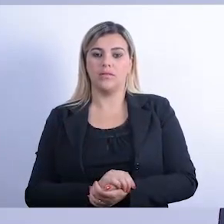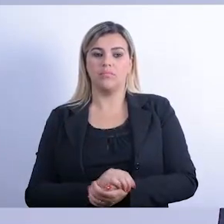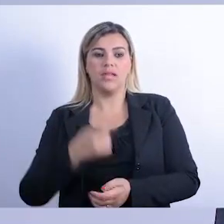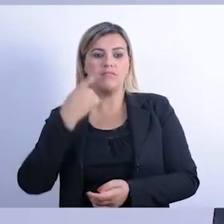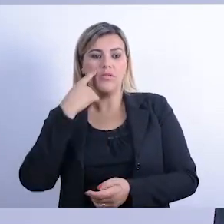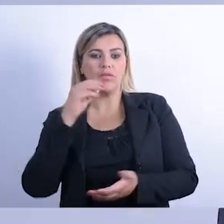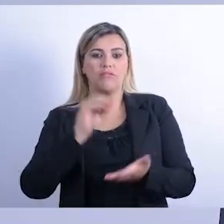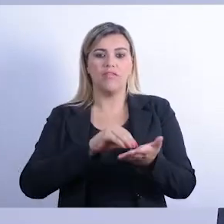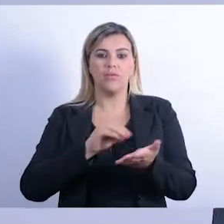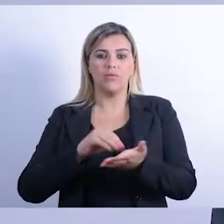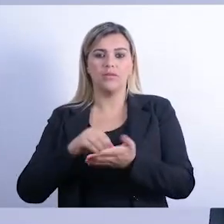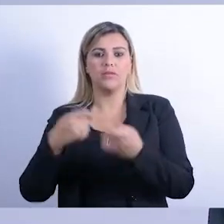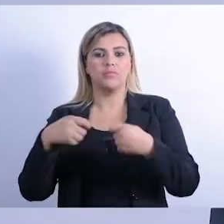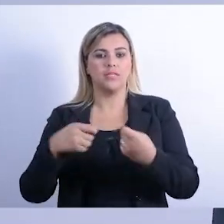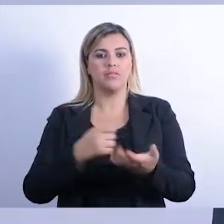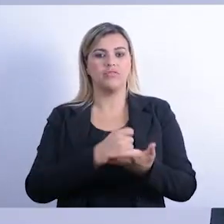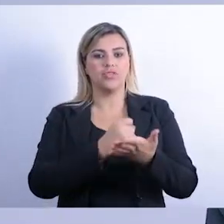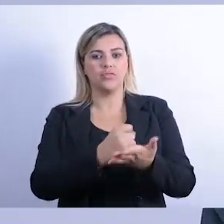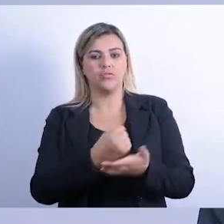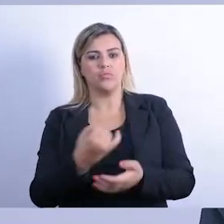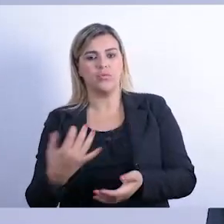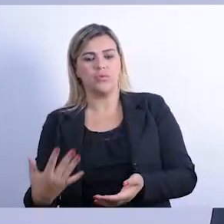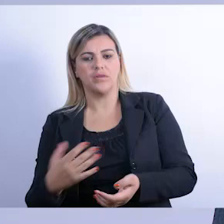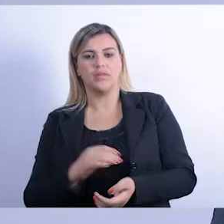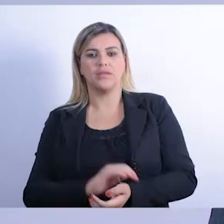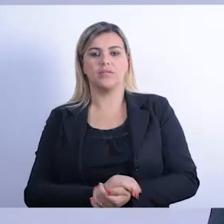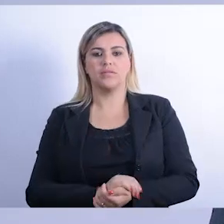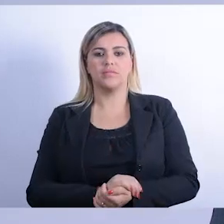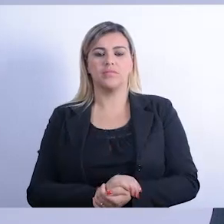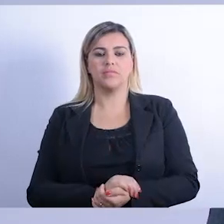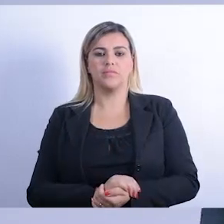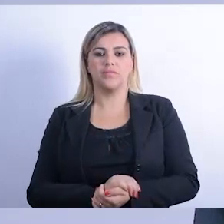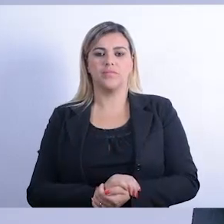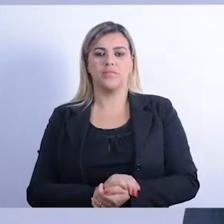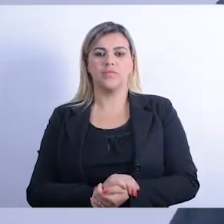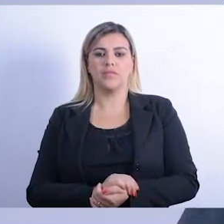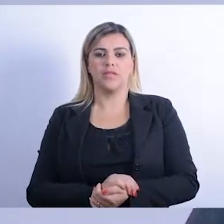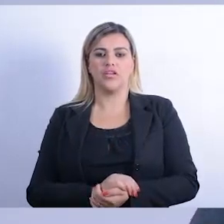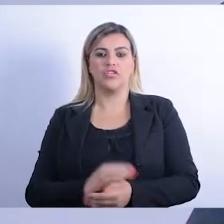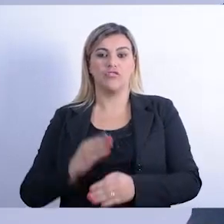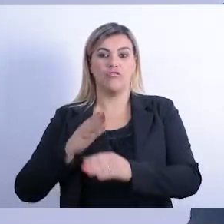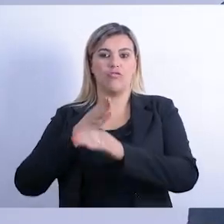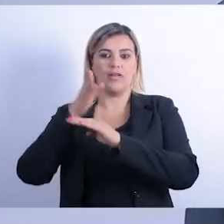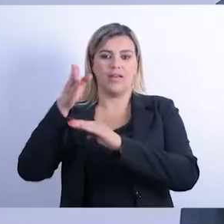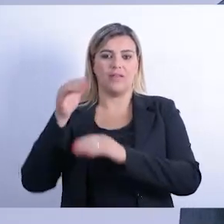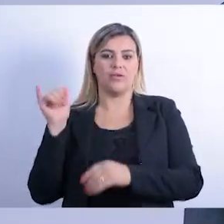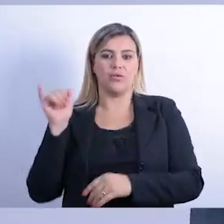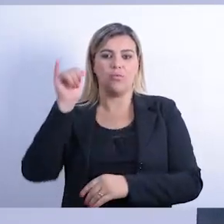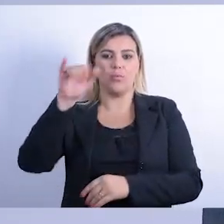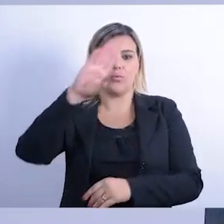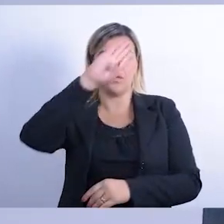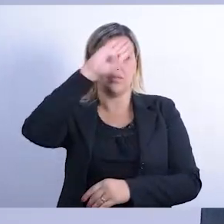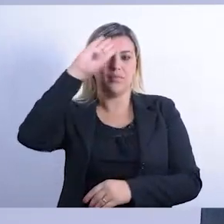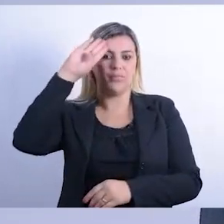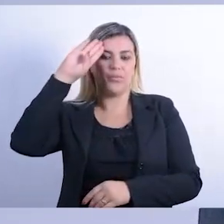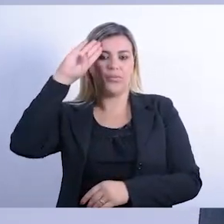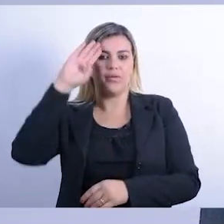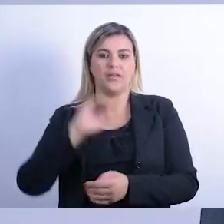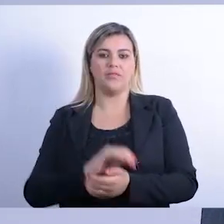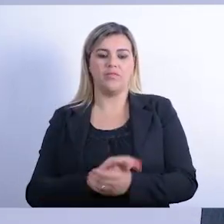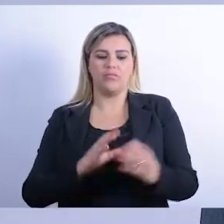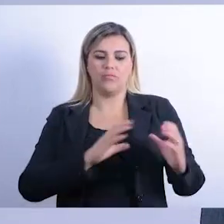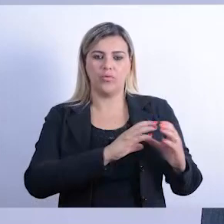para percussor, né, para ver o que precisava e tal. Aí nós fomos lá, de enxerido, receber ele lá no aeroporto da